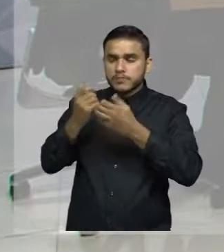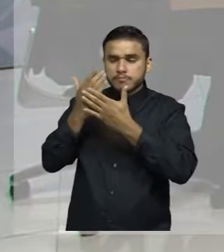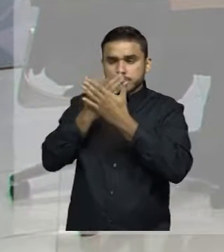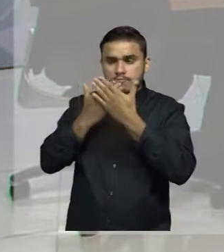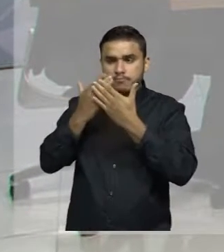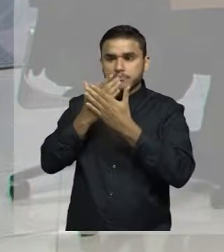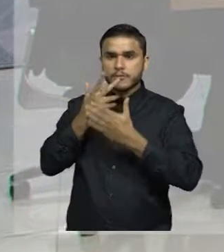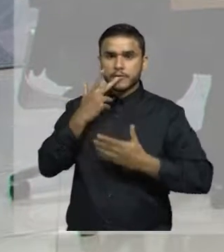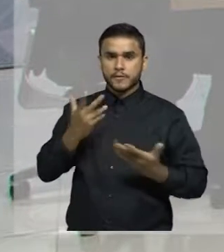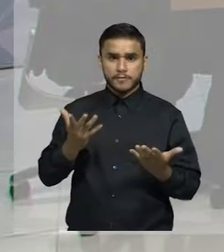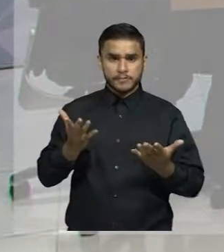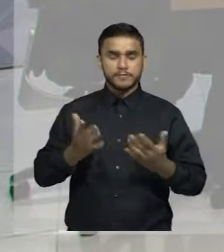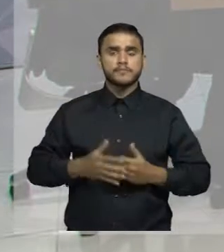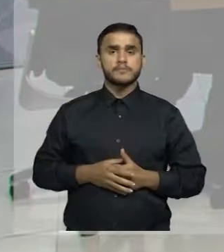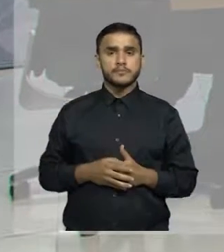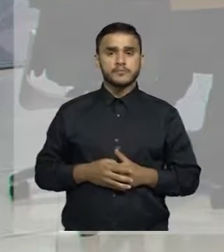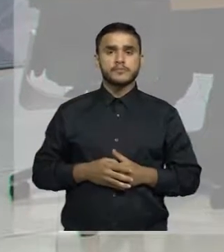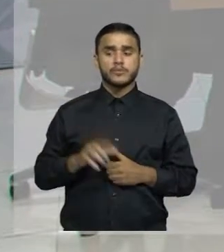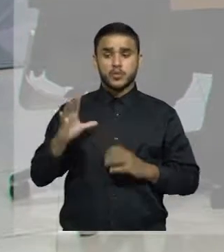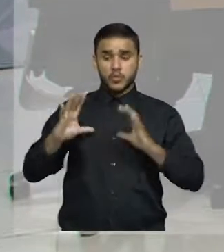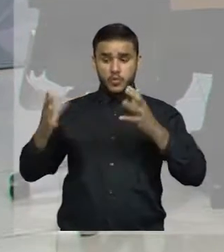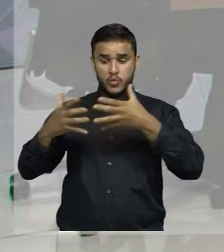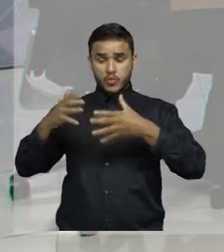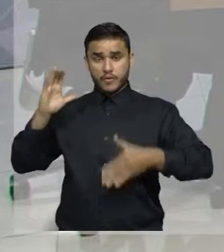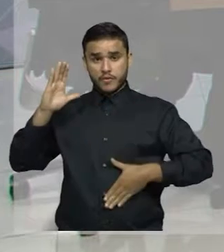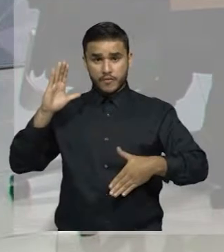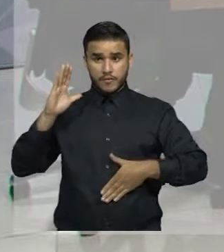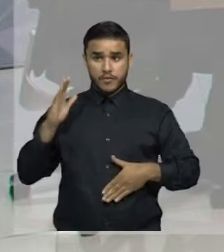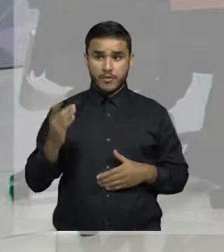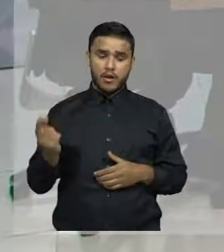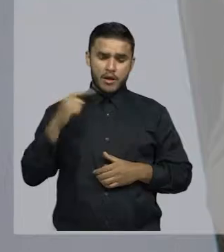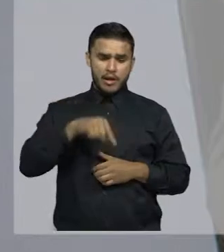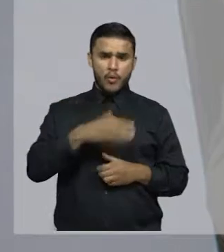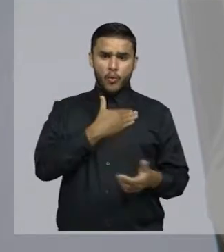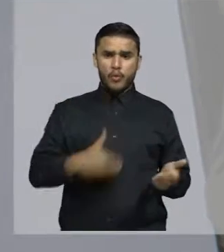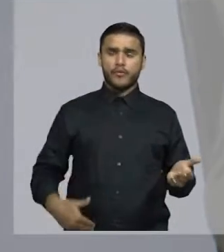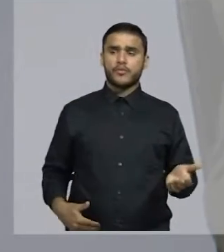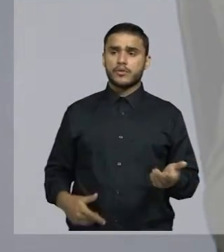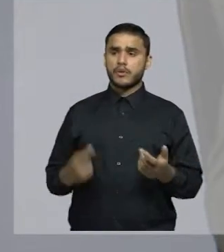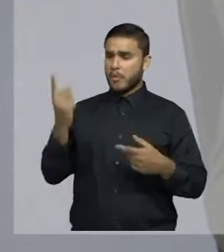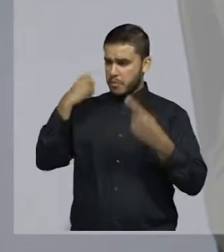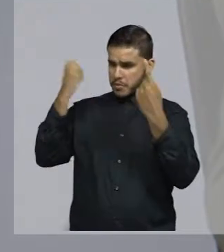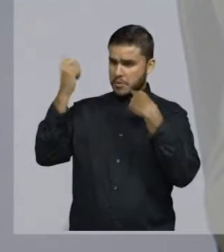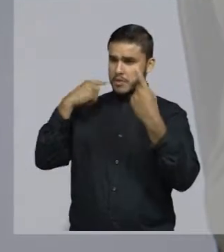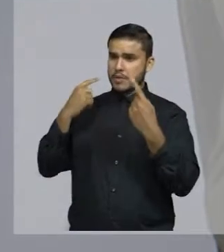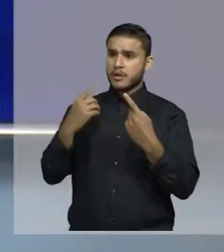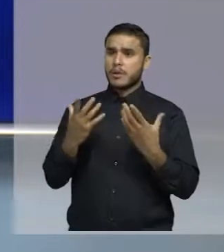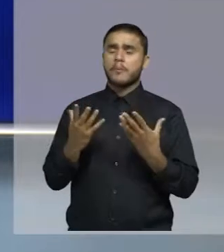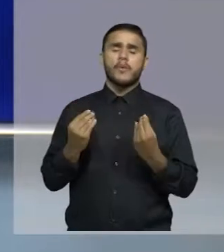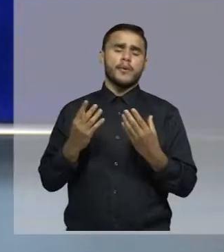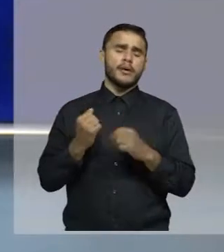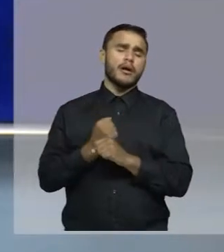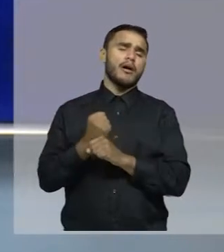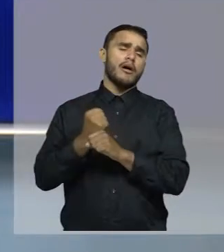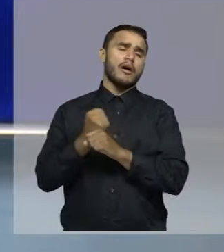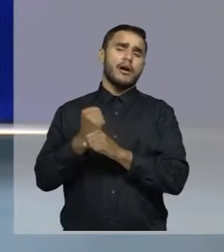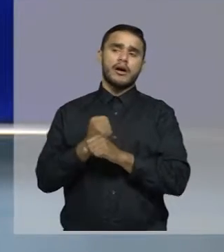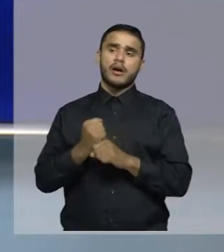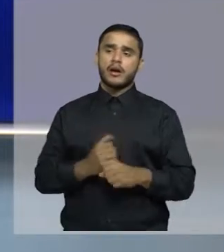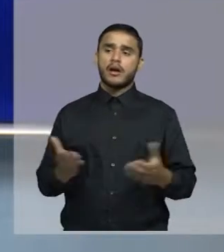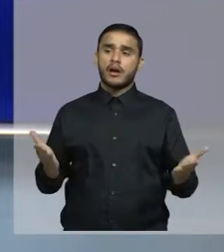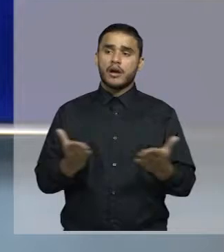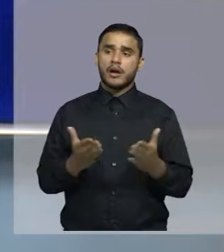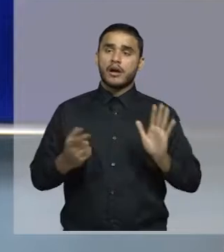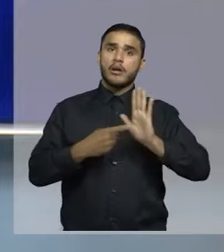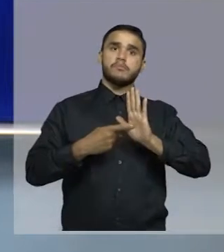bem que você me permite a interrupção, esse Estado dentro de um outro Estado, como você assim definiu, ele já existe na prática há muito tempo. O que está havendo